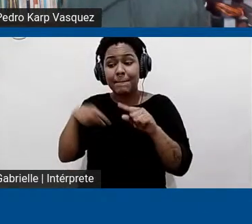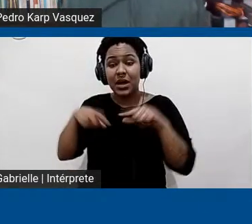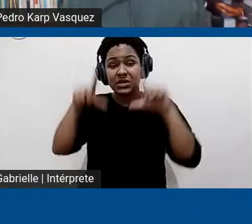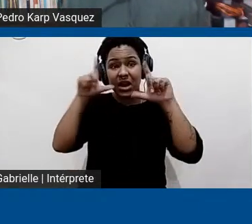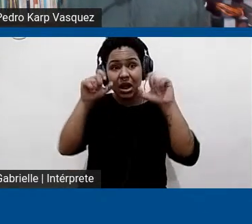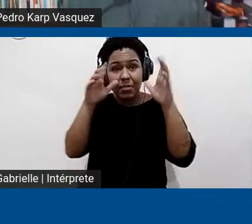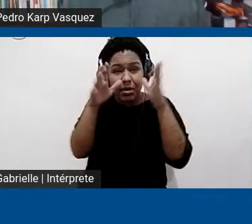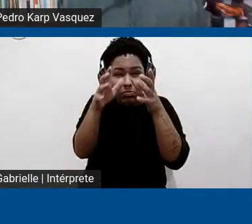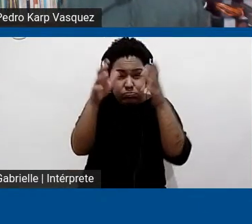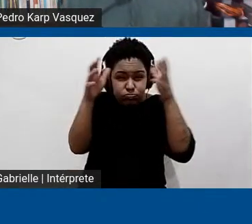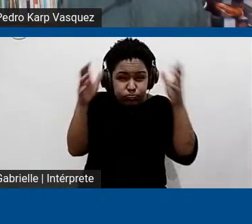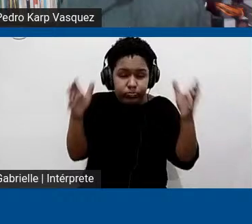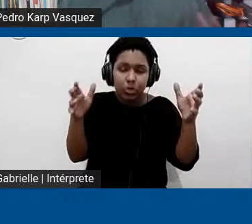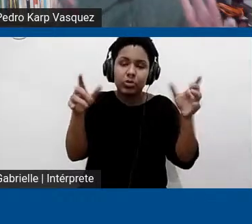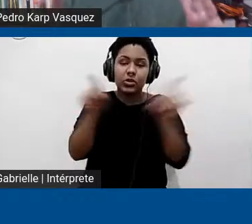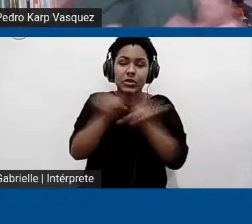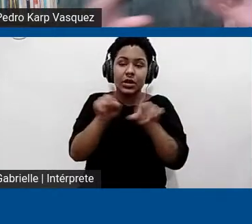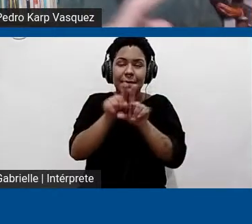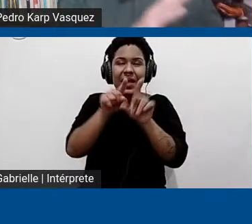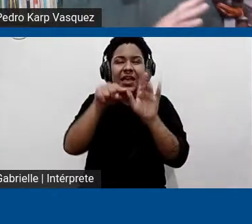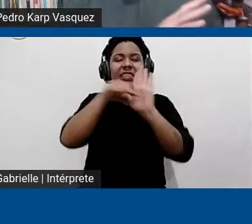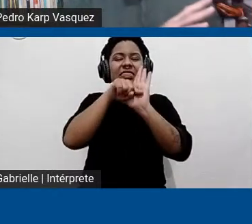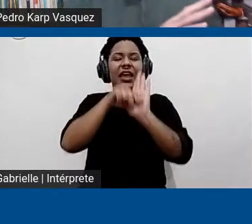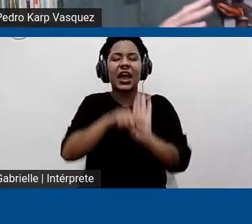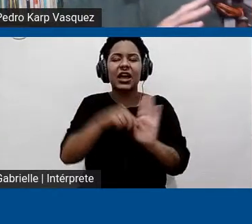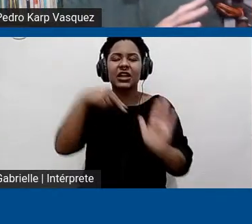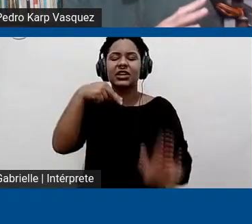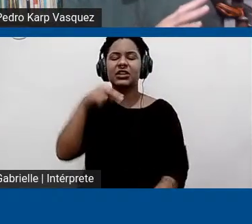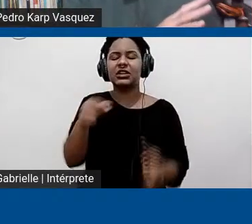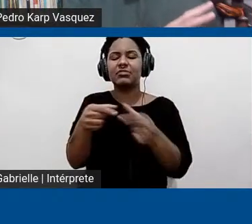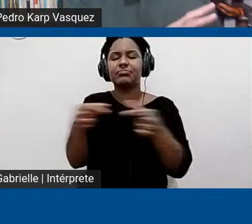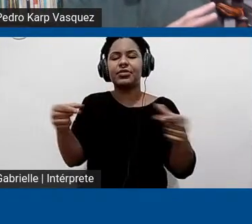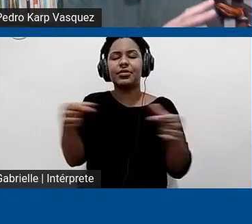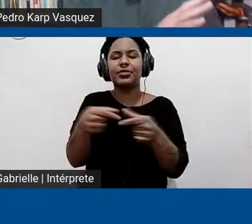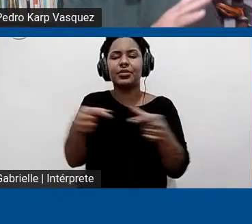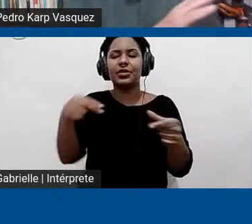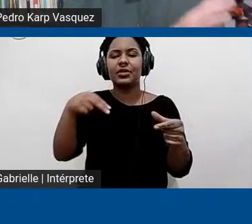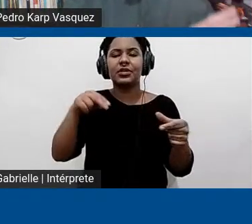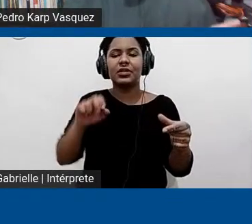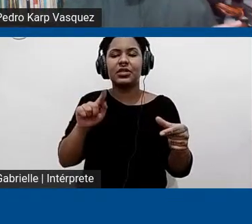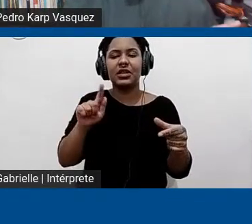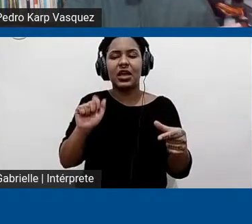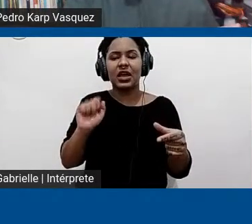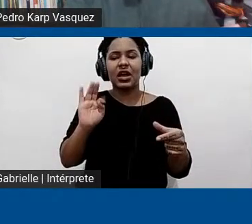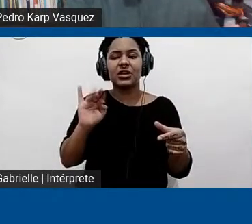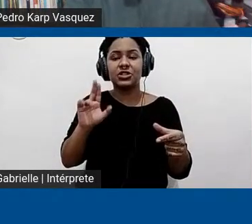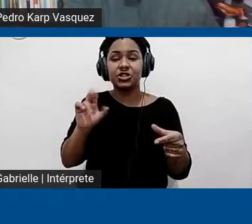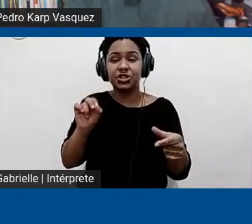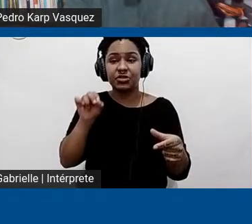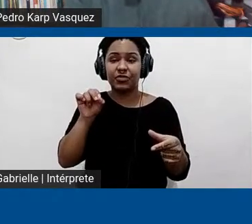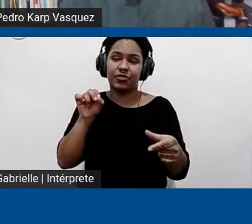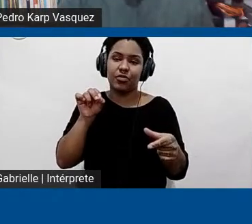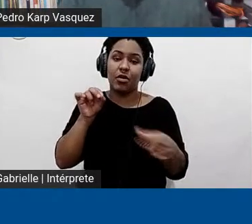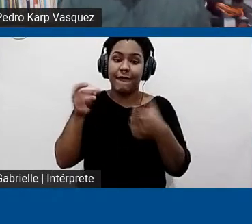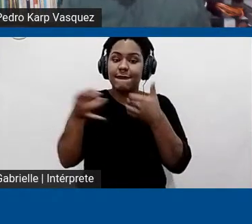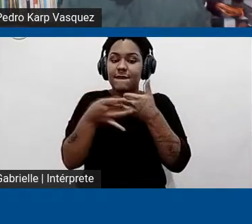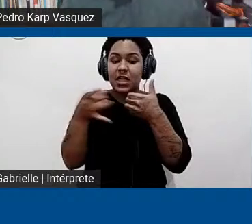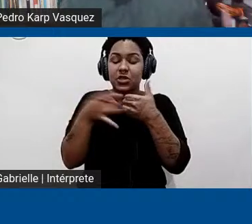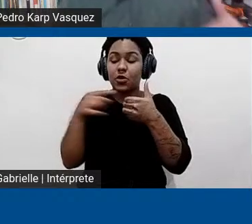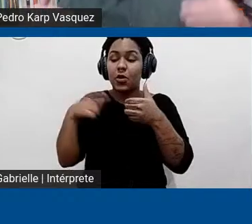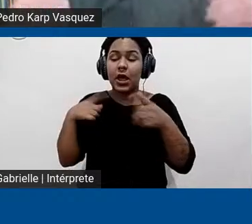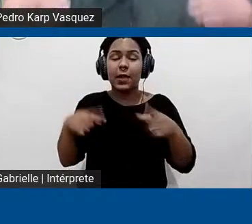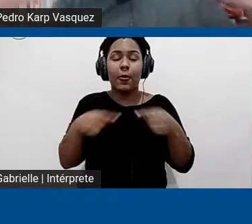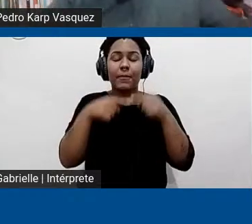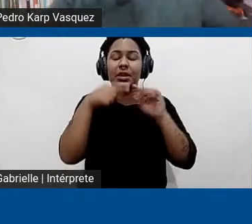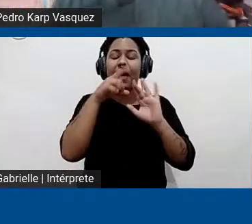Ele é, nesse sentido, um fotógrafo totalmente alinhado com as técnicas do século XIX.